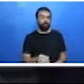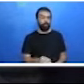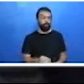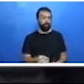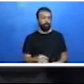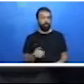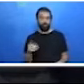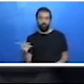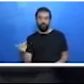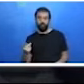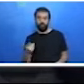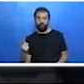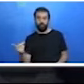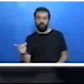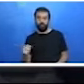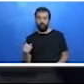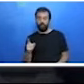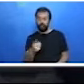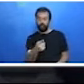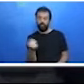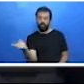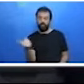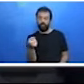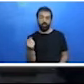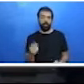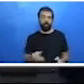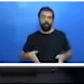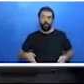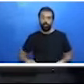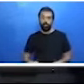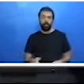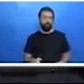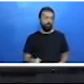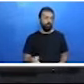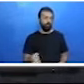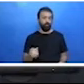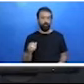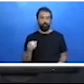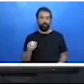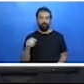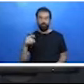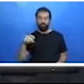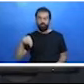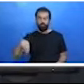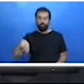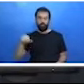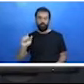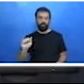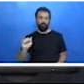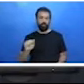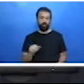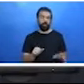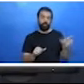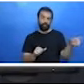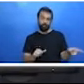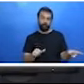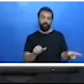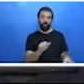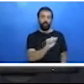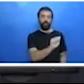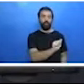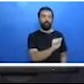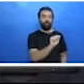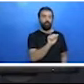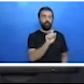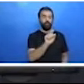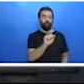elas nascerão, tá ok? Mesma coisa, ó, só para lembrar um pouquinho. Plural dos verbos